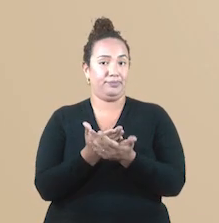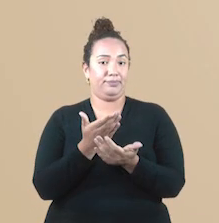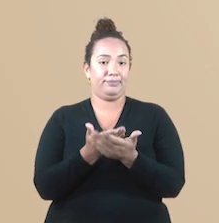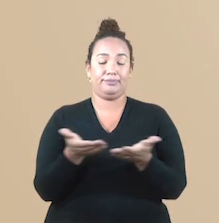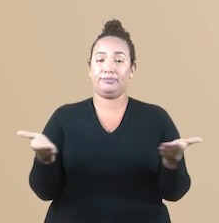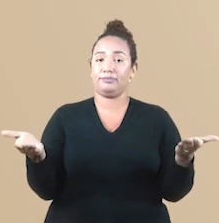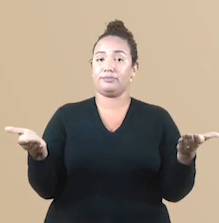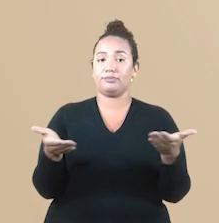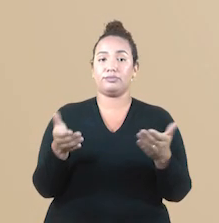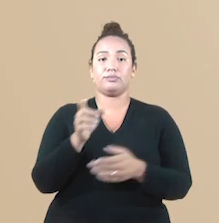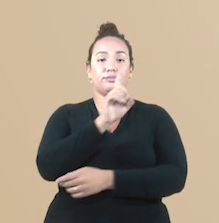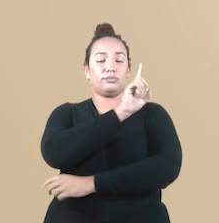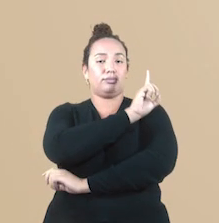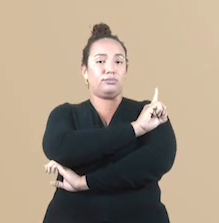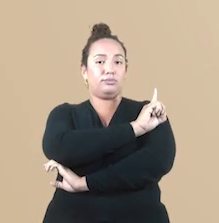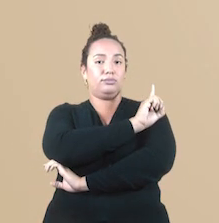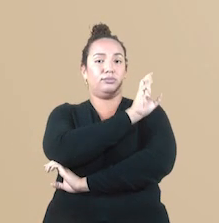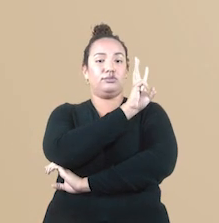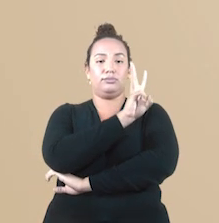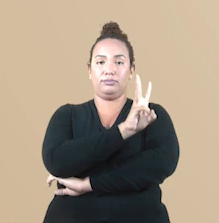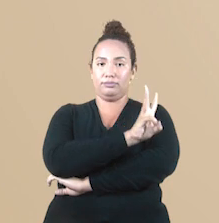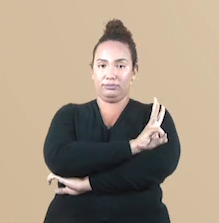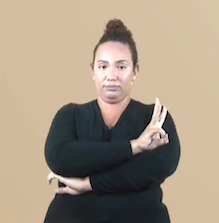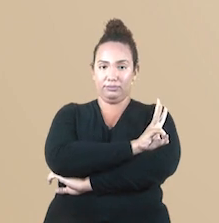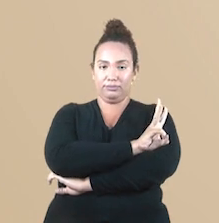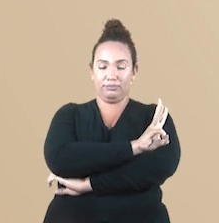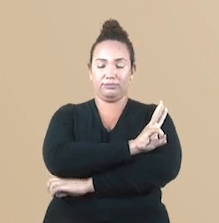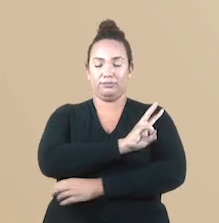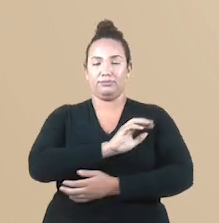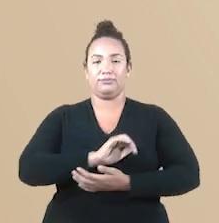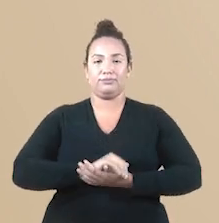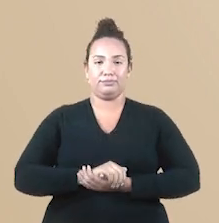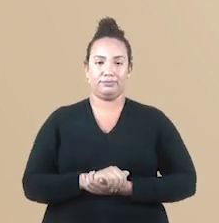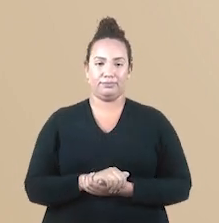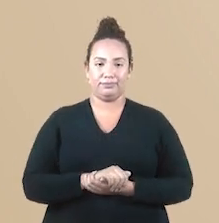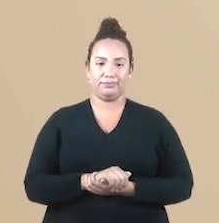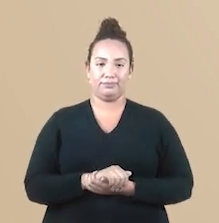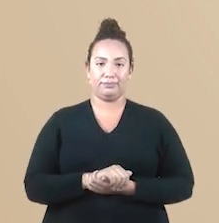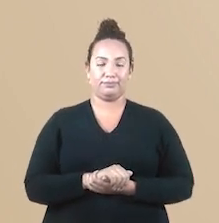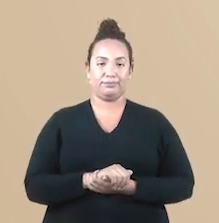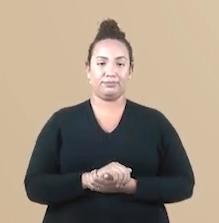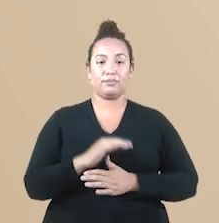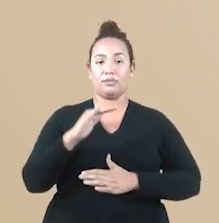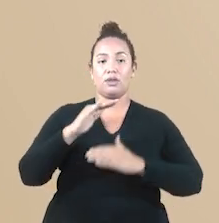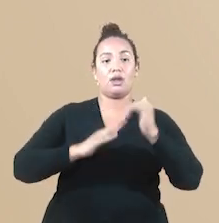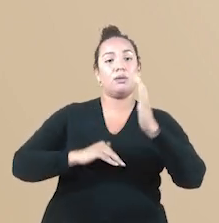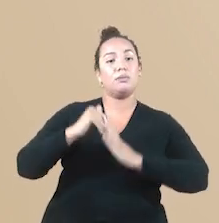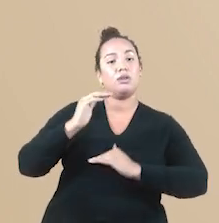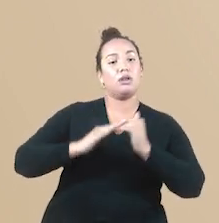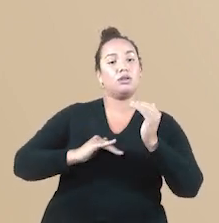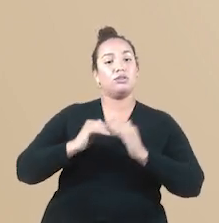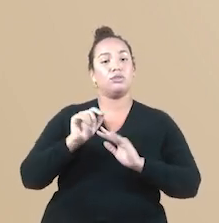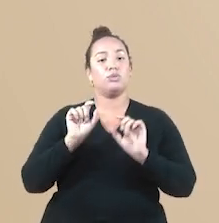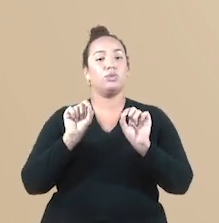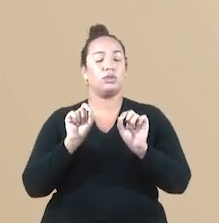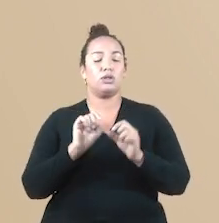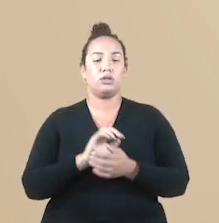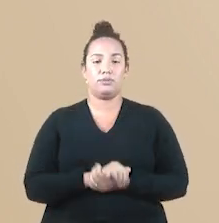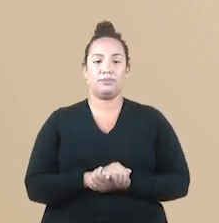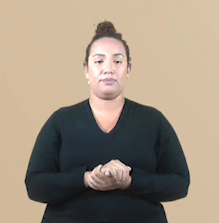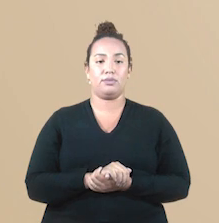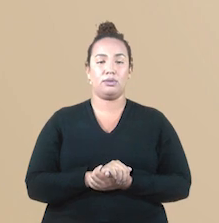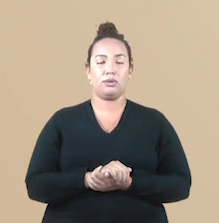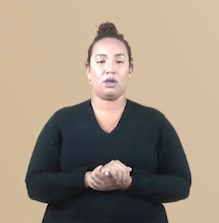Essa aula é do 1º ao 3º dos anos iniciais do ensino fundamental. Trabalha a habilidade